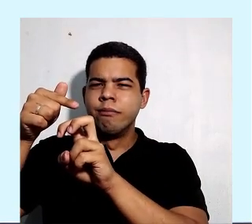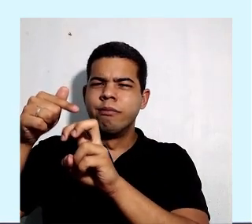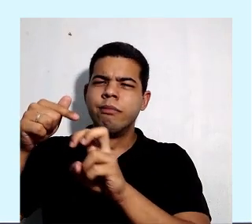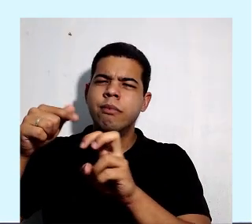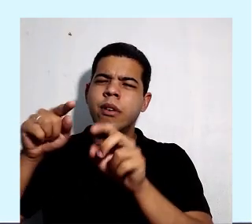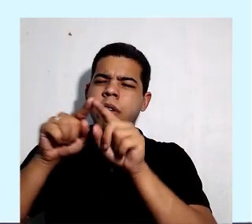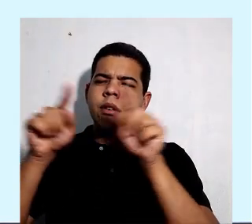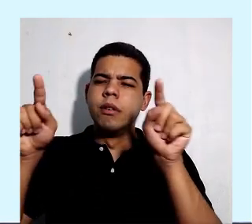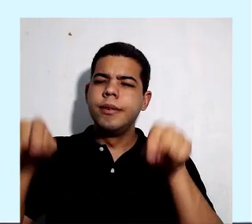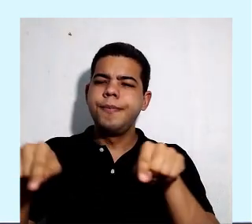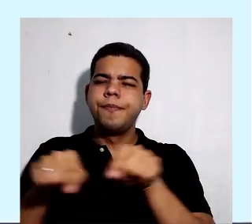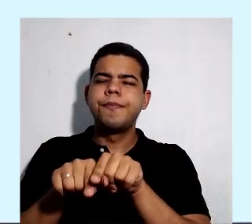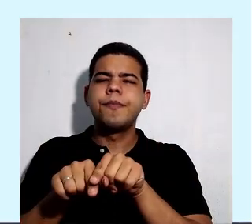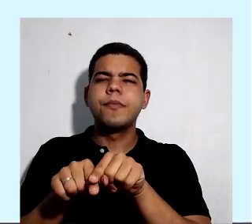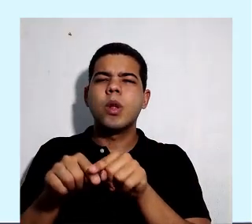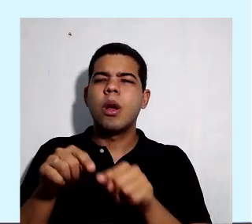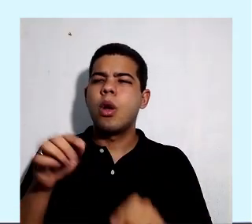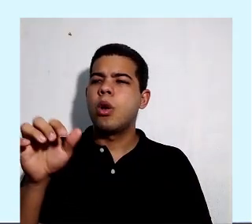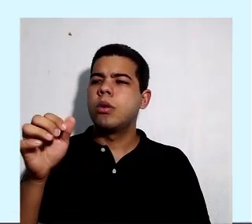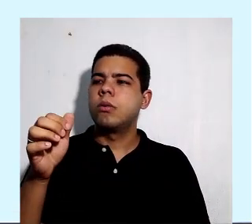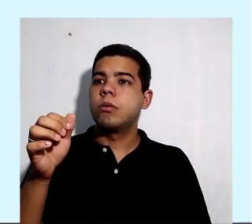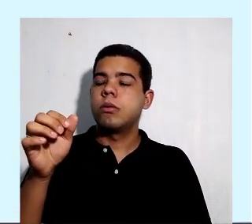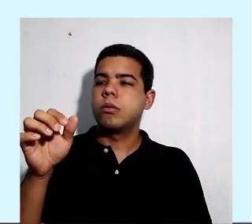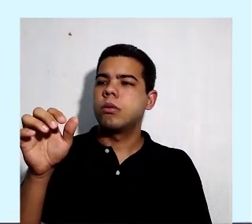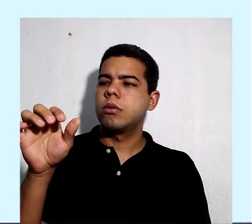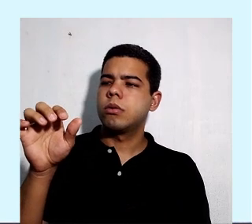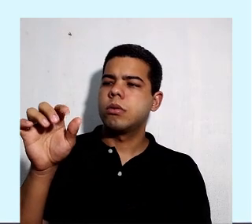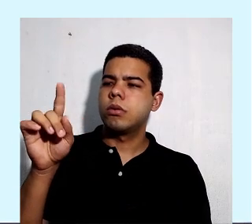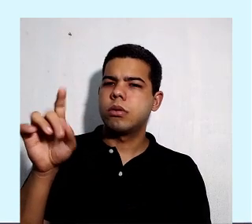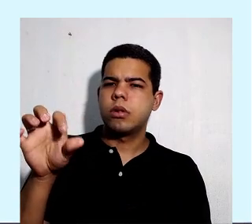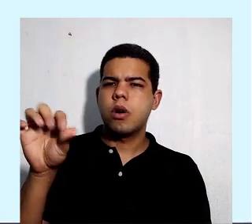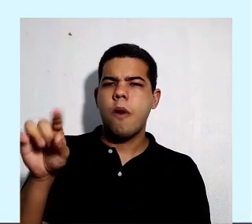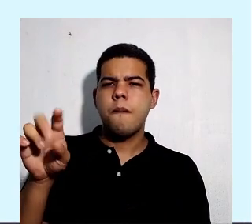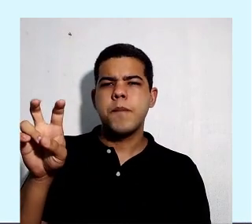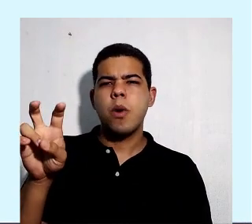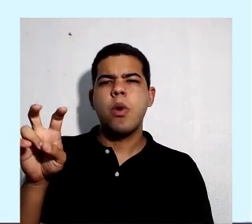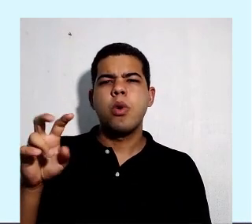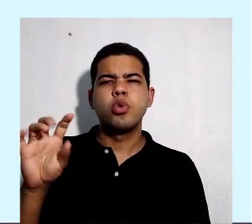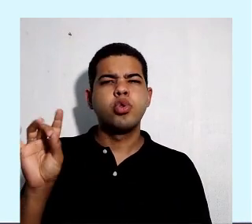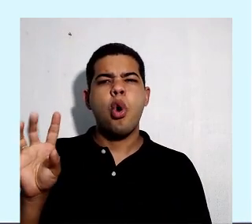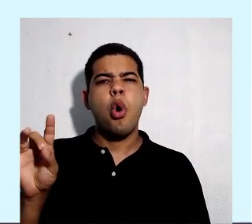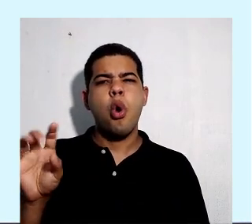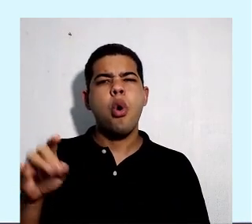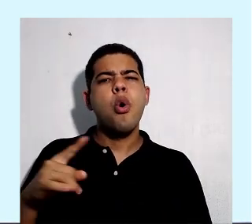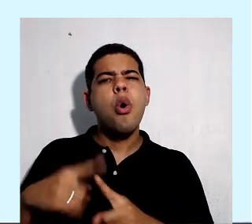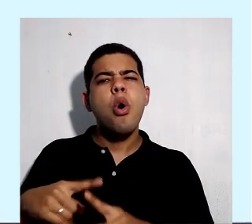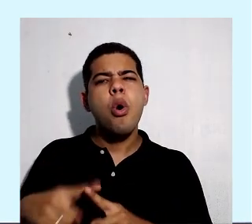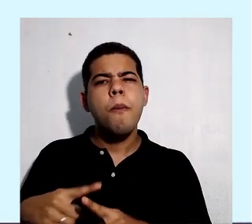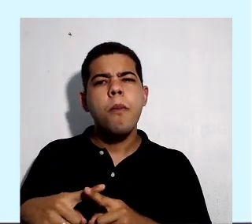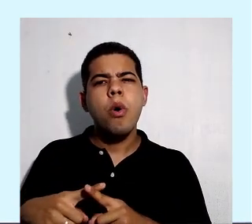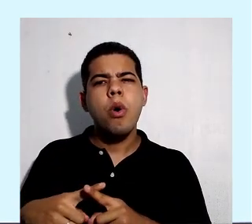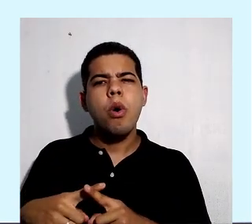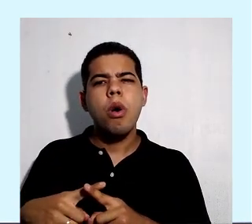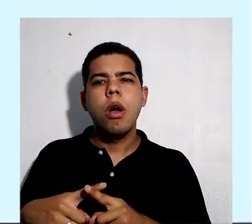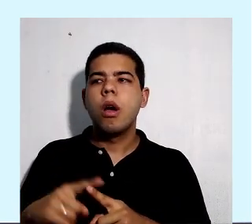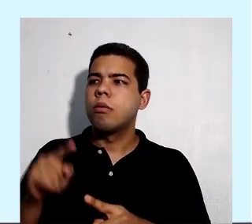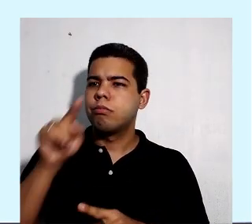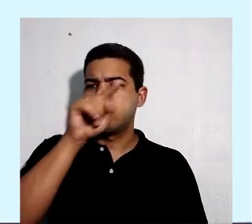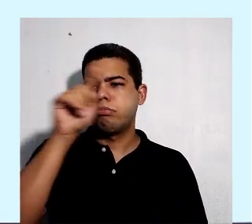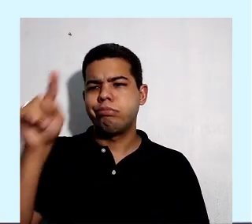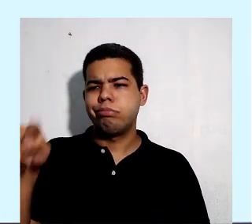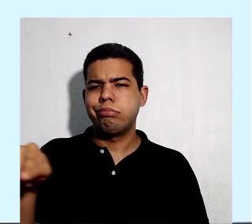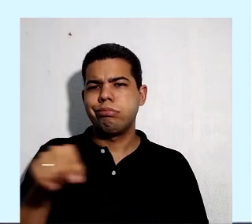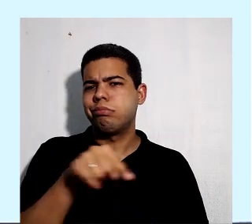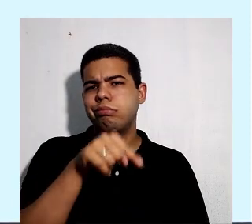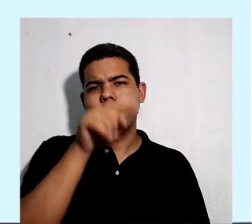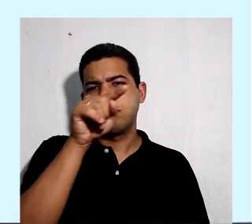apenas aparece uma. Por quê? Porque o quadrado tem todas as medidas dos lados iguais. Então, se é 9,5,